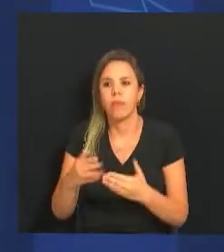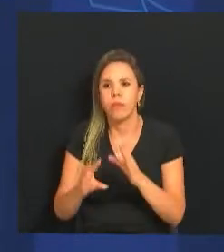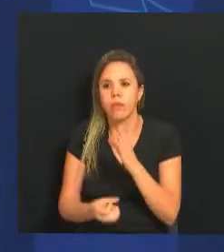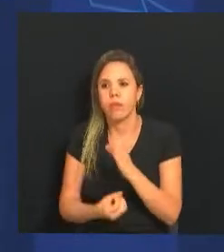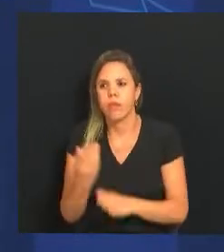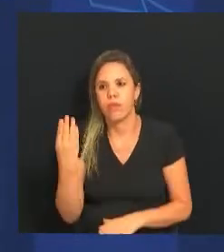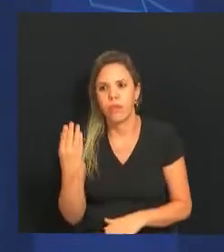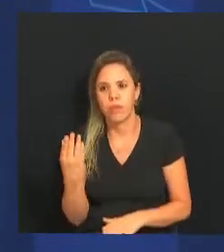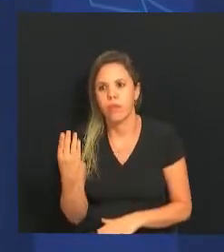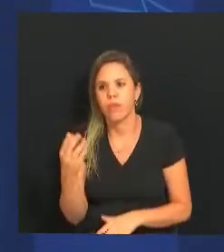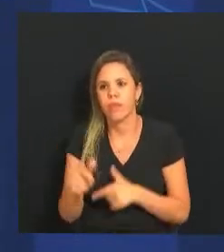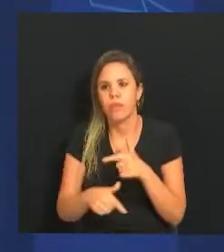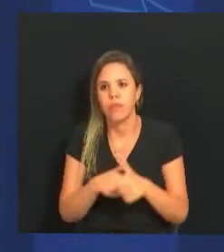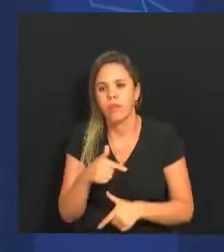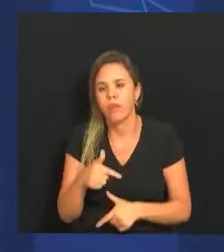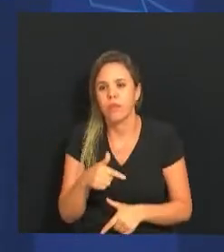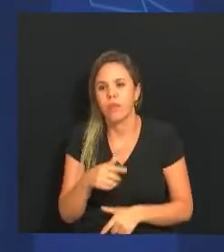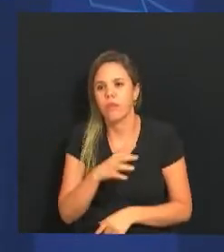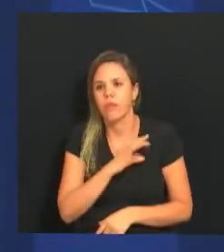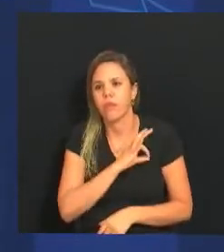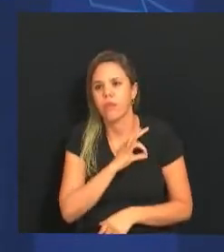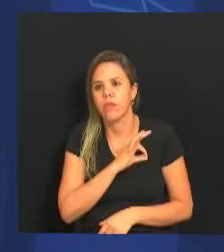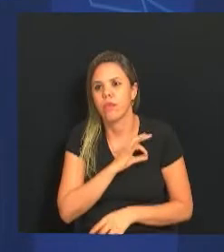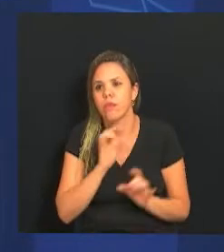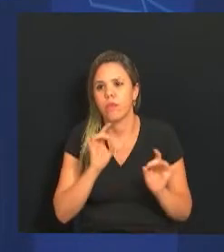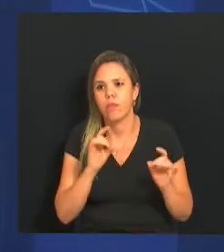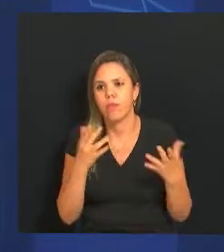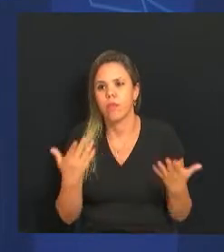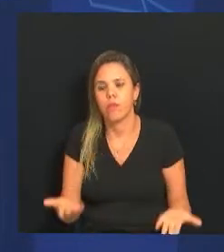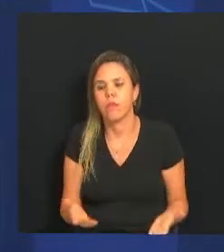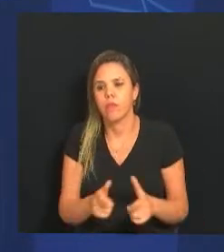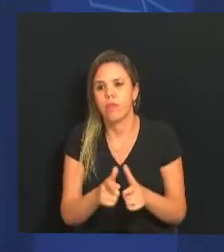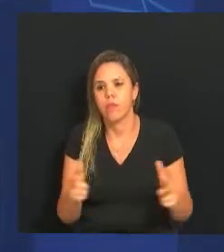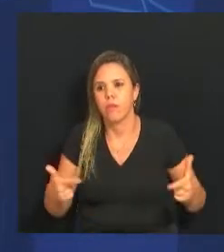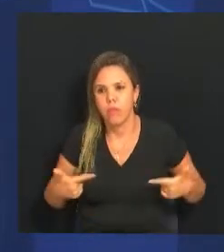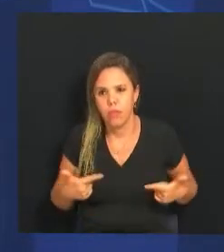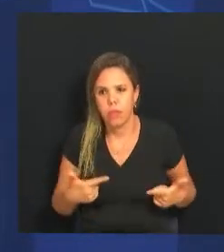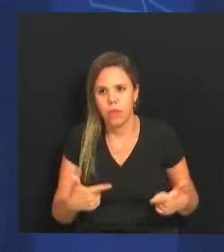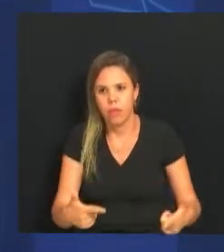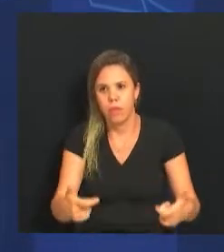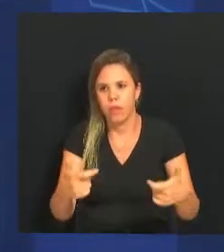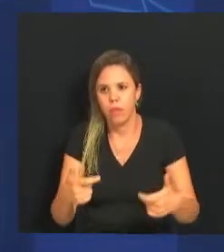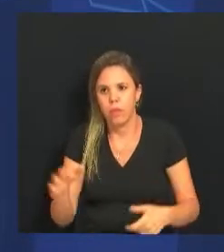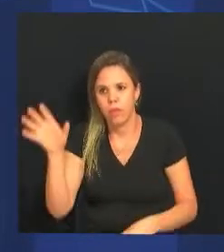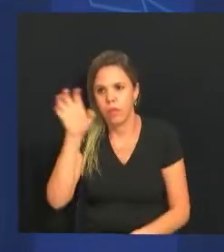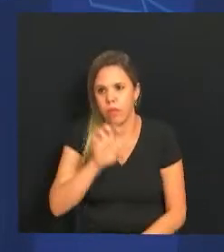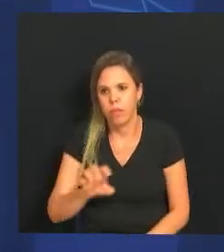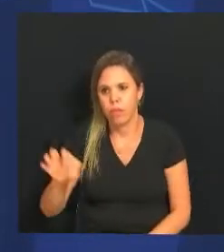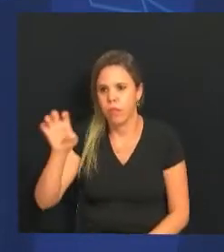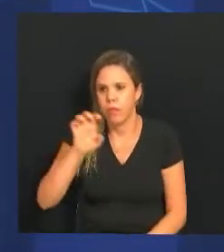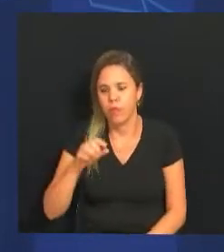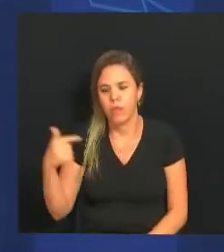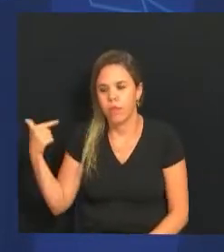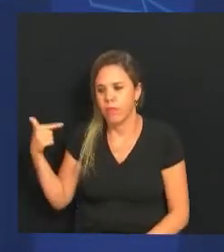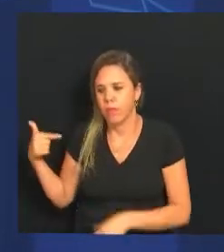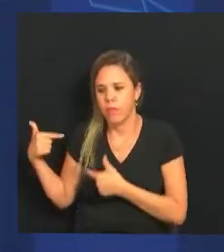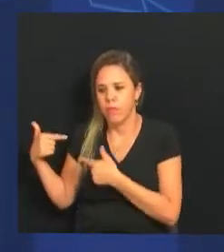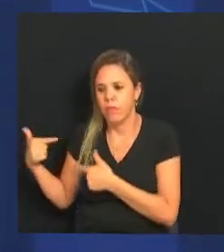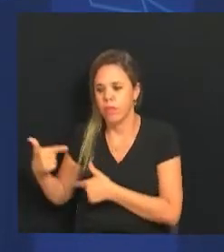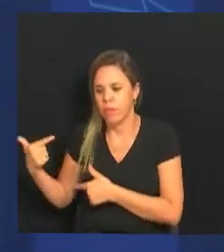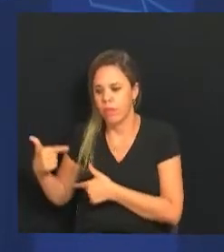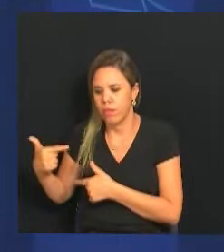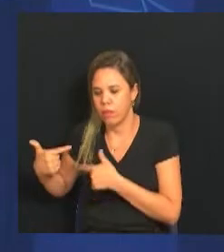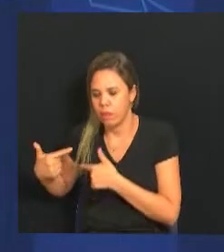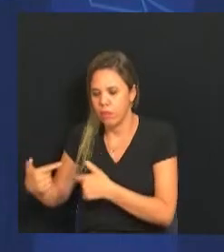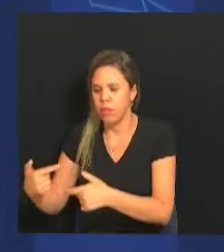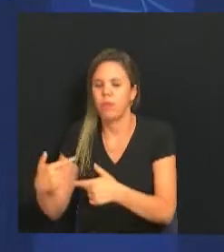chamou de Operação Militar Especial, o maior ataque a um Estado europeu desde a Segunda Guerra Mundial. Ali